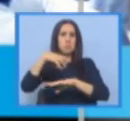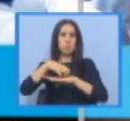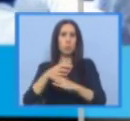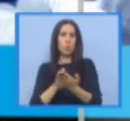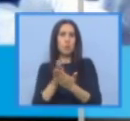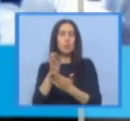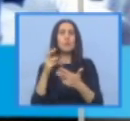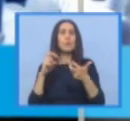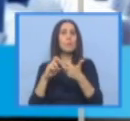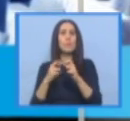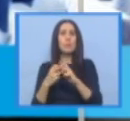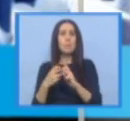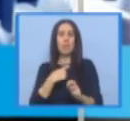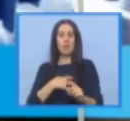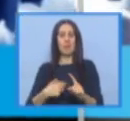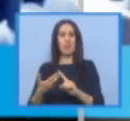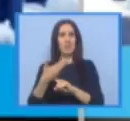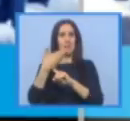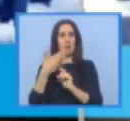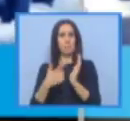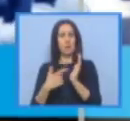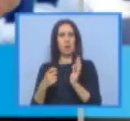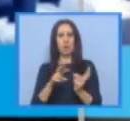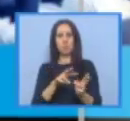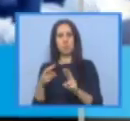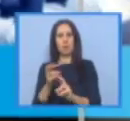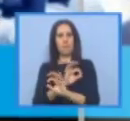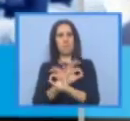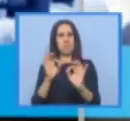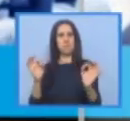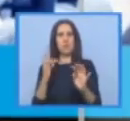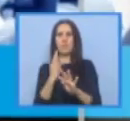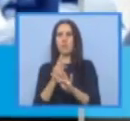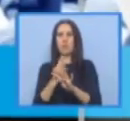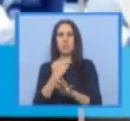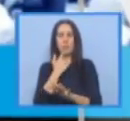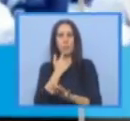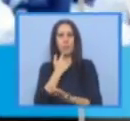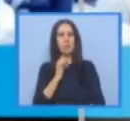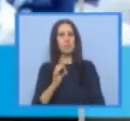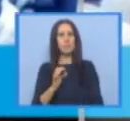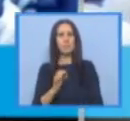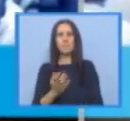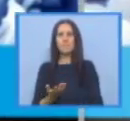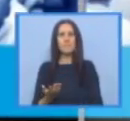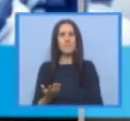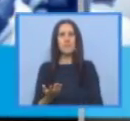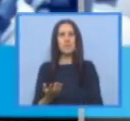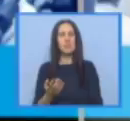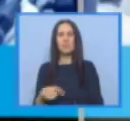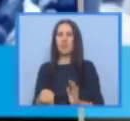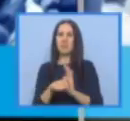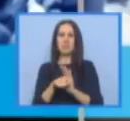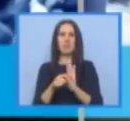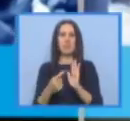que se transformou o consulado norte-americano agora com pompa e circunstância, uma grande festa, que em si mesmo é também uma